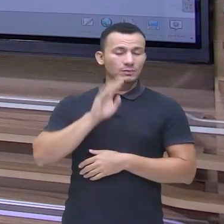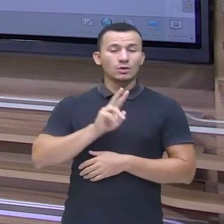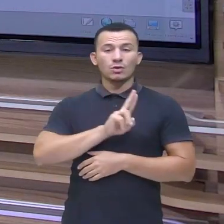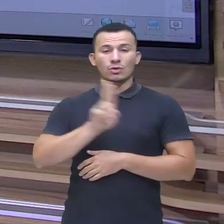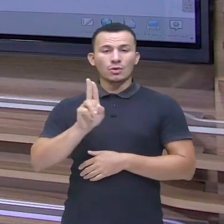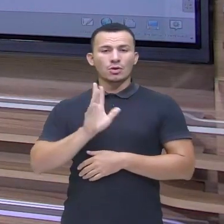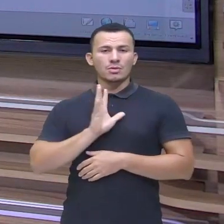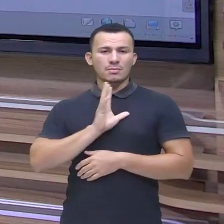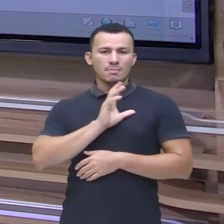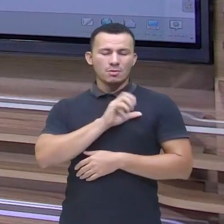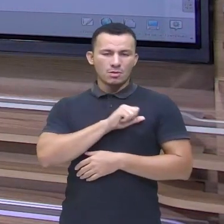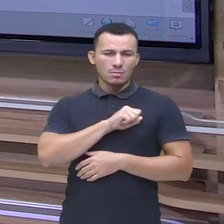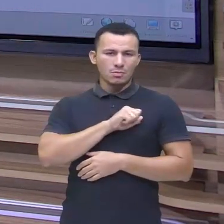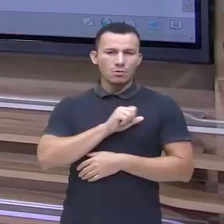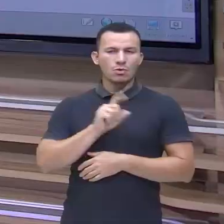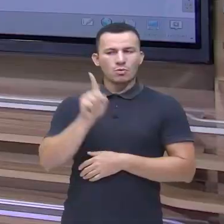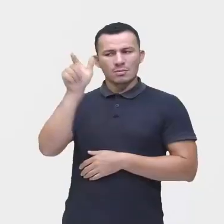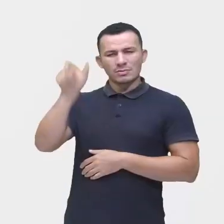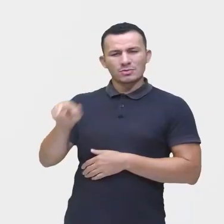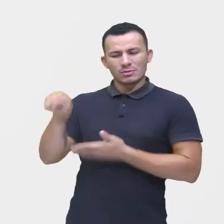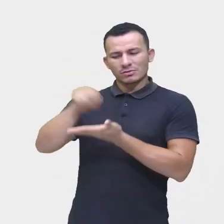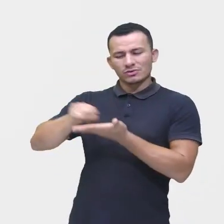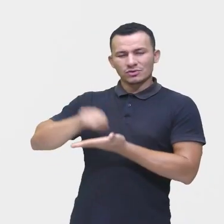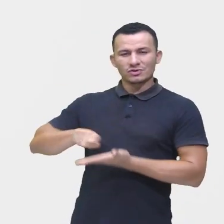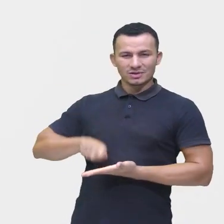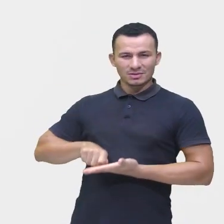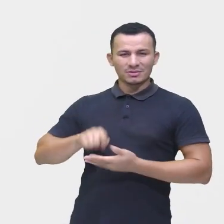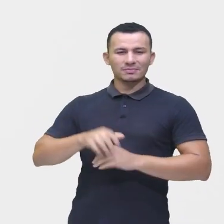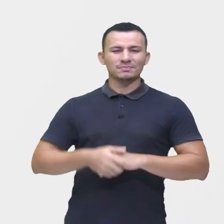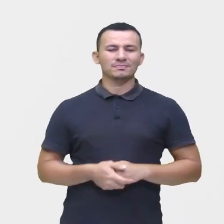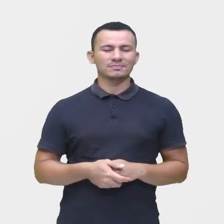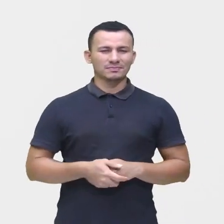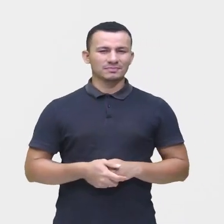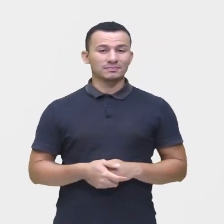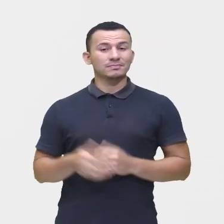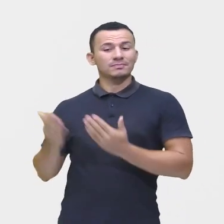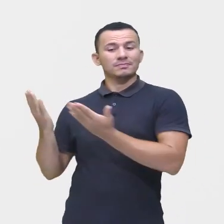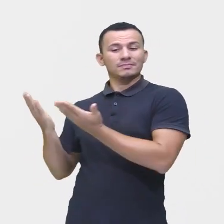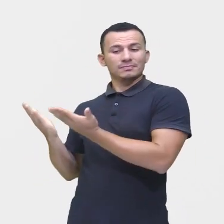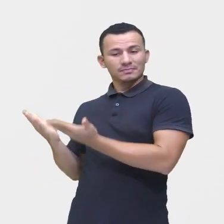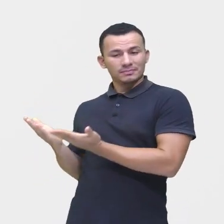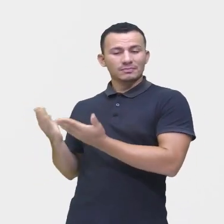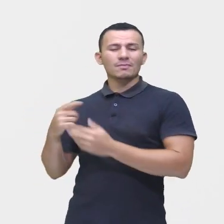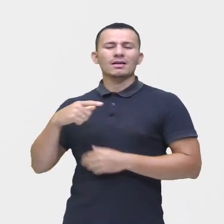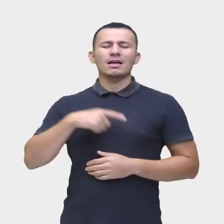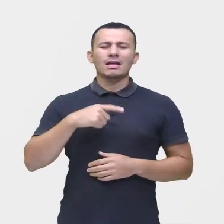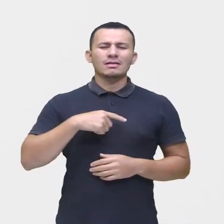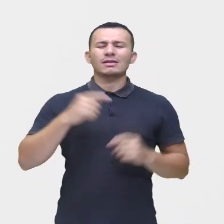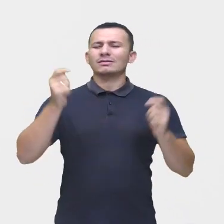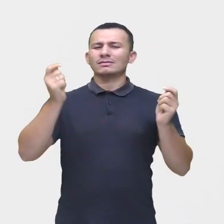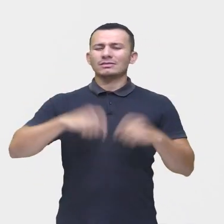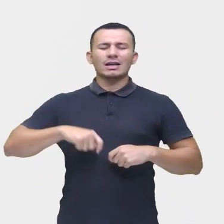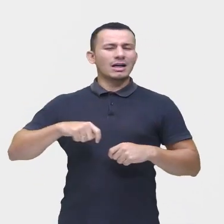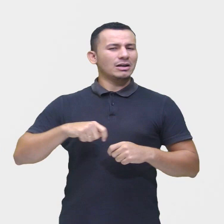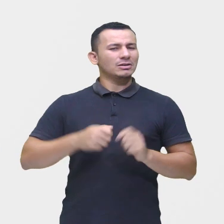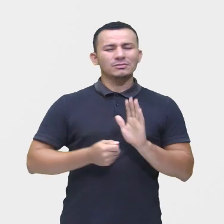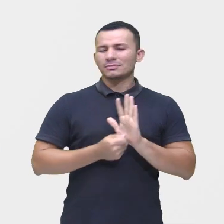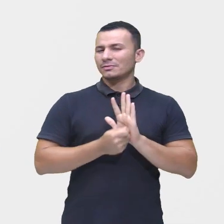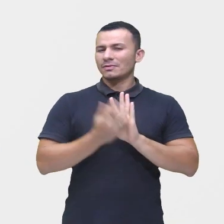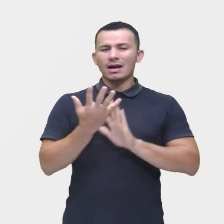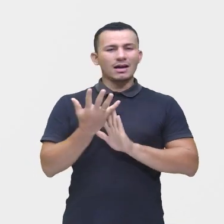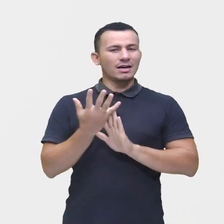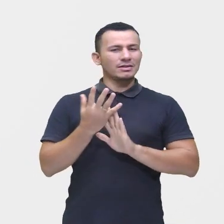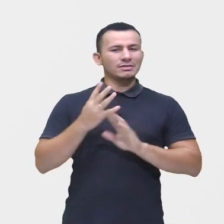um Escriba, de olho na tela. Esse livro maravilhoso, ele traz várias possibilidades de como efetuar as contas